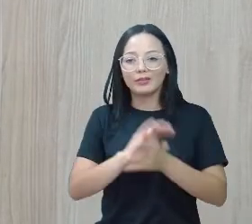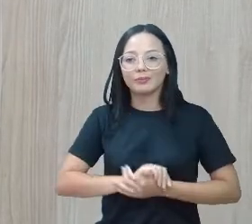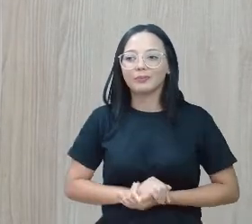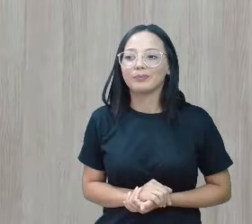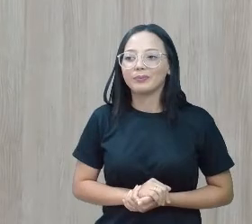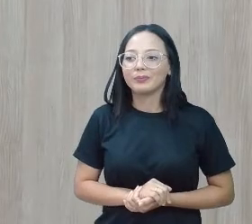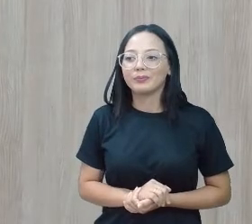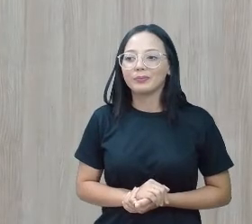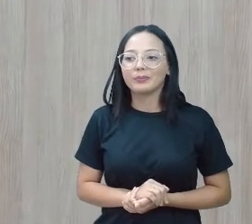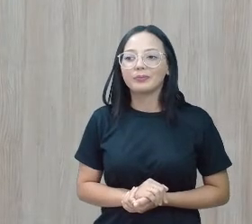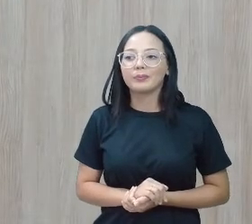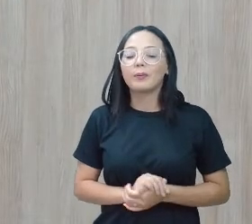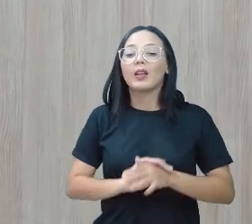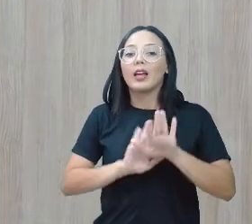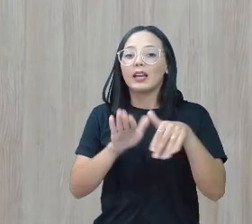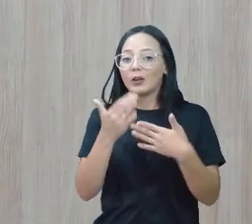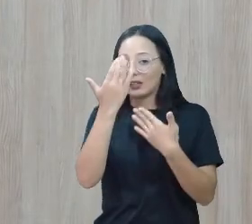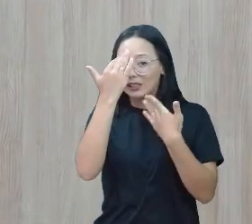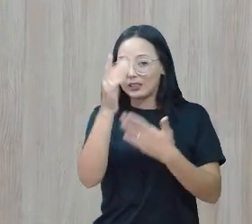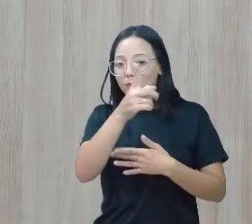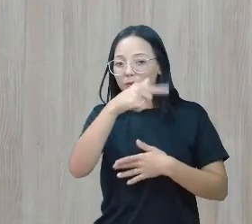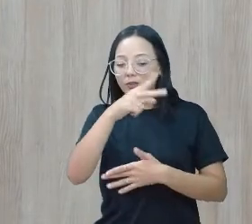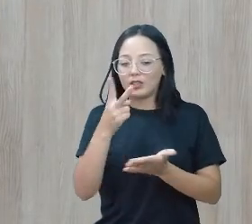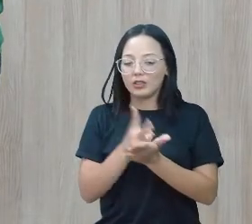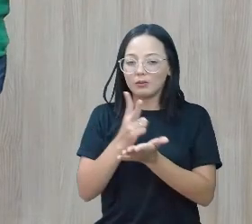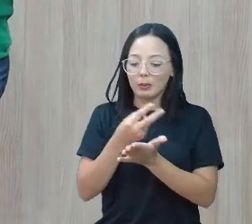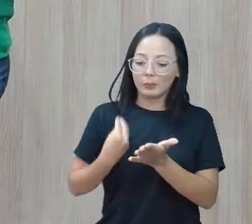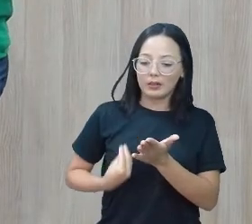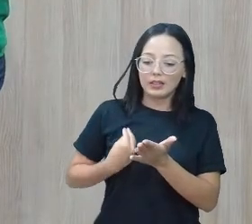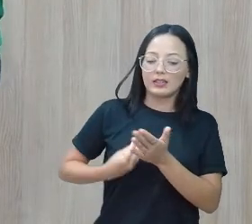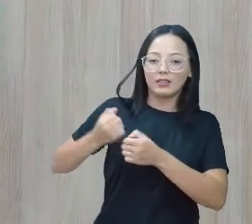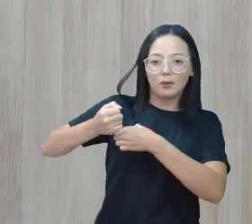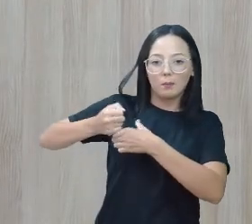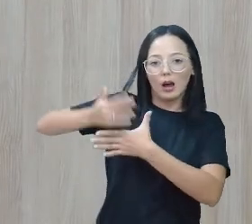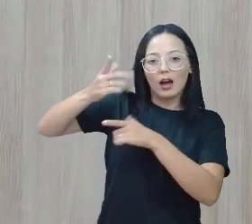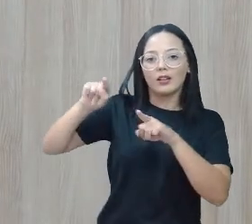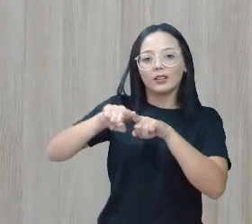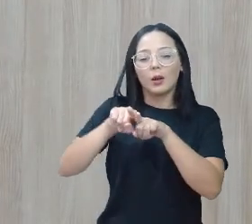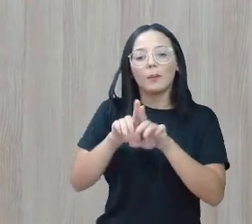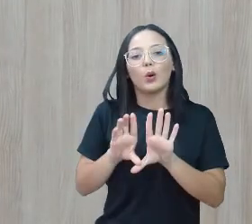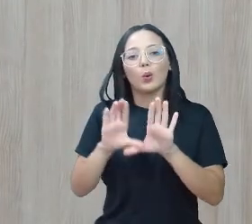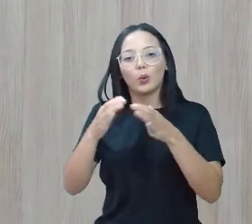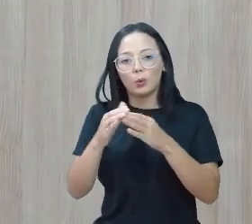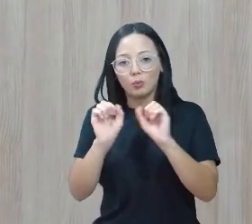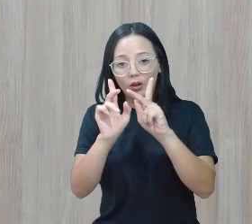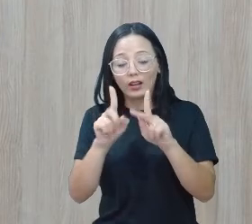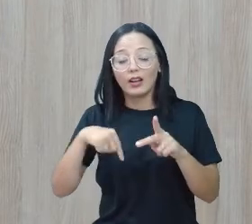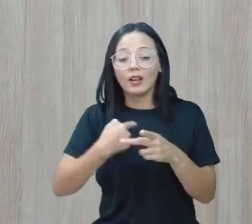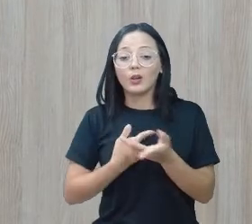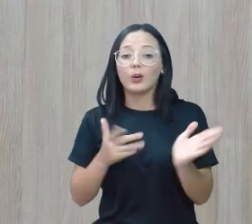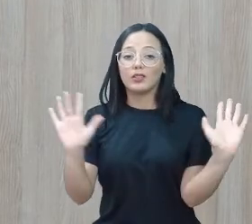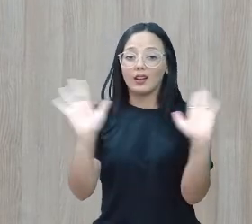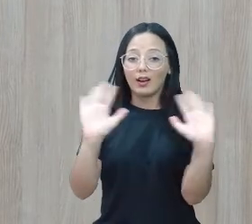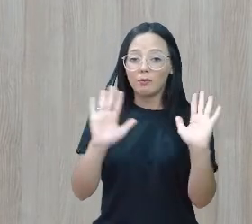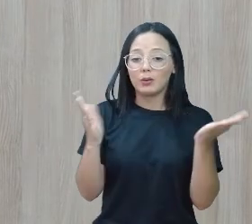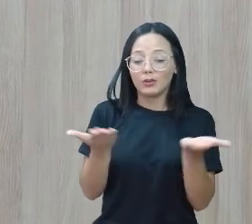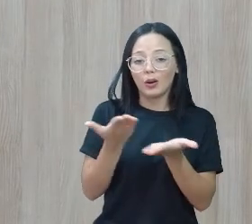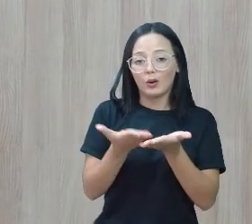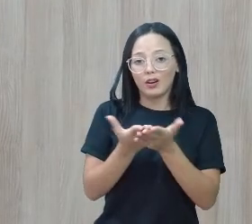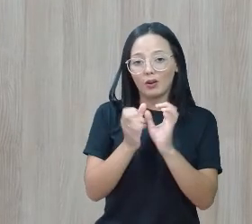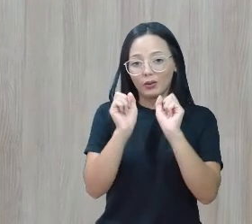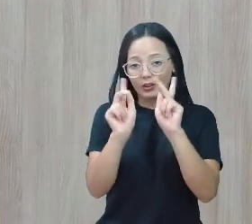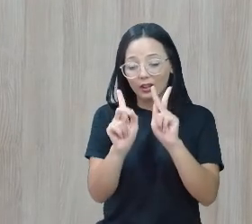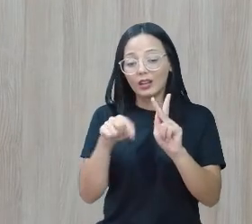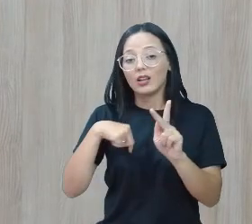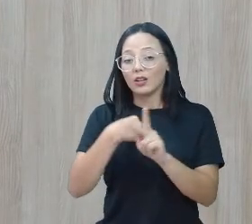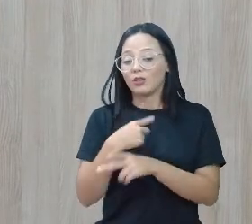vocês. Então, pessoal, gratidão por vocês estarem aí no chat, a toda a equipe aqui. E nos despedimos de vocês, certos de